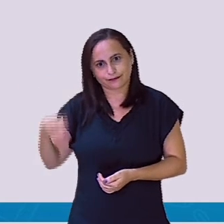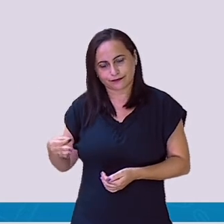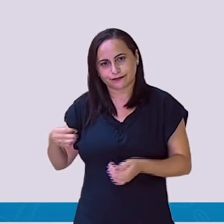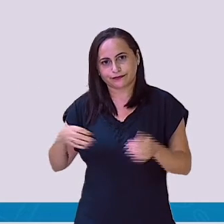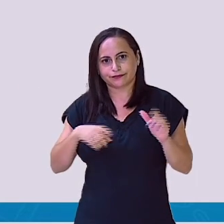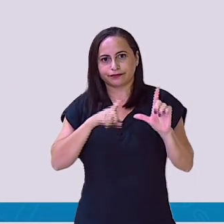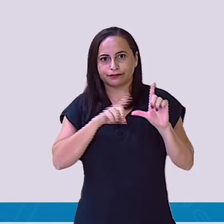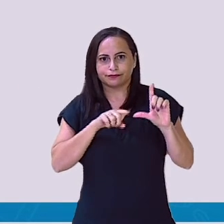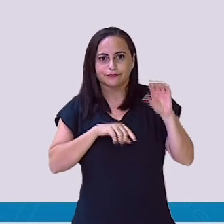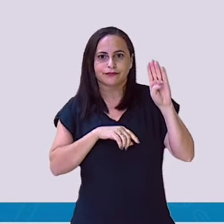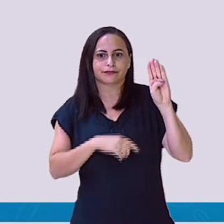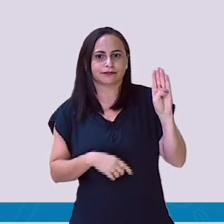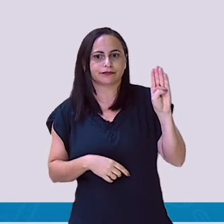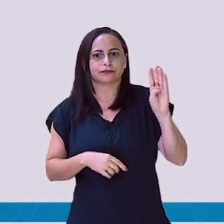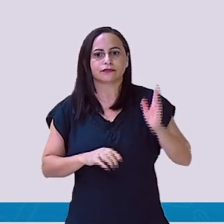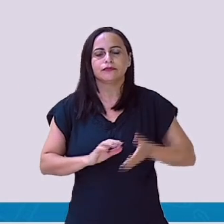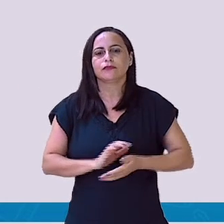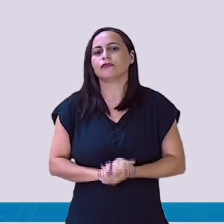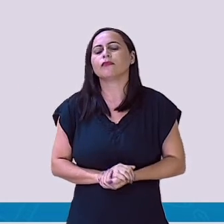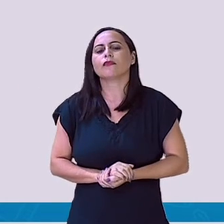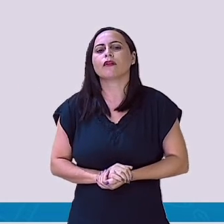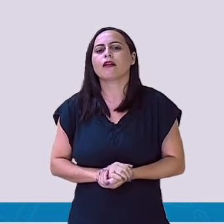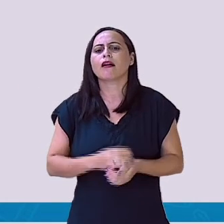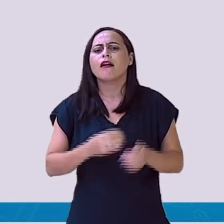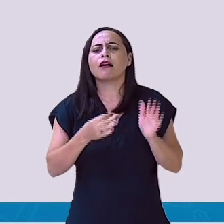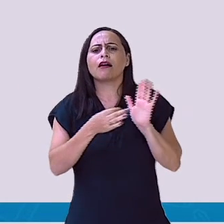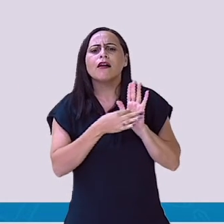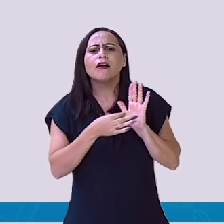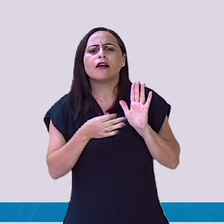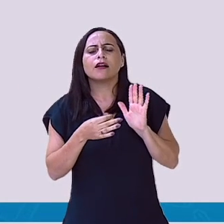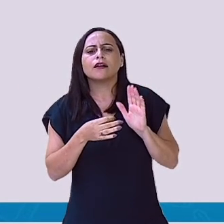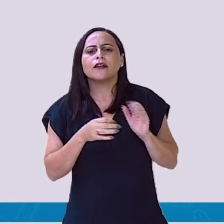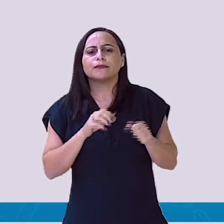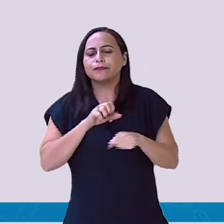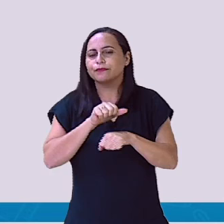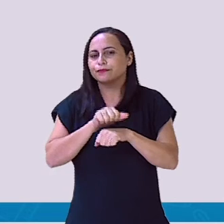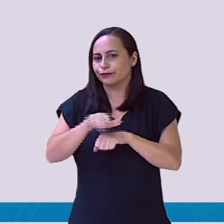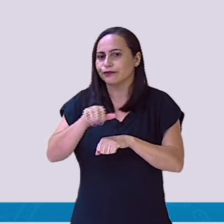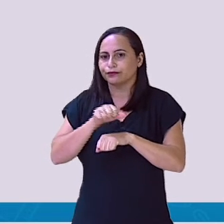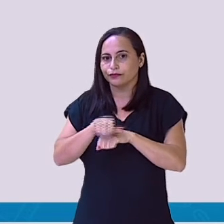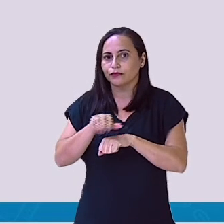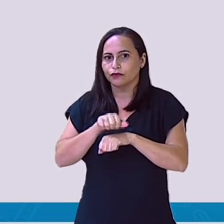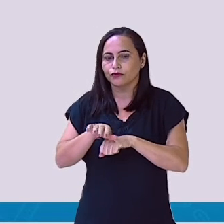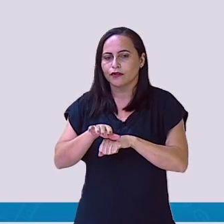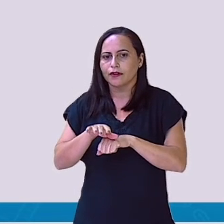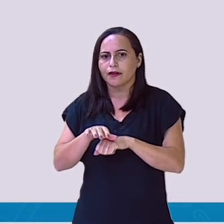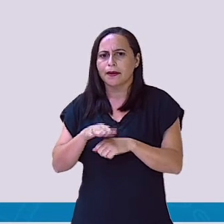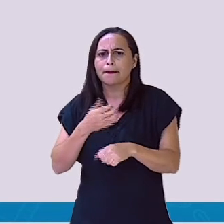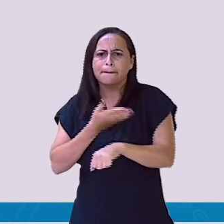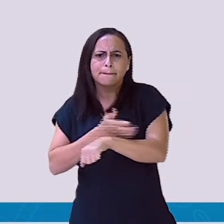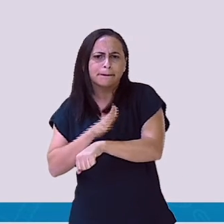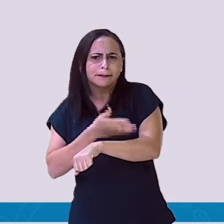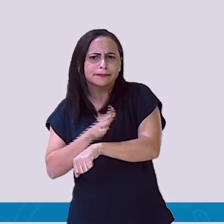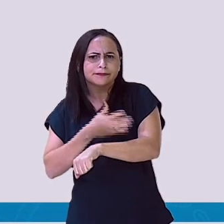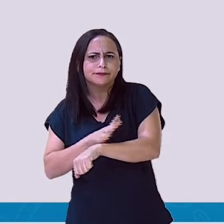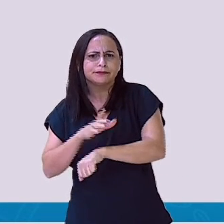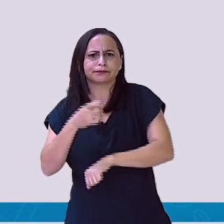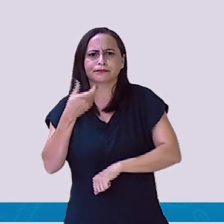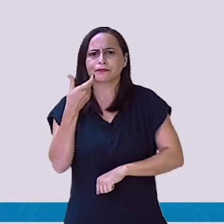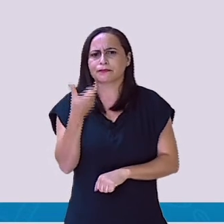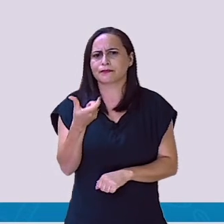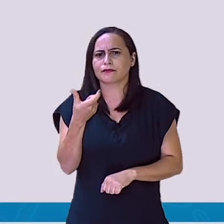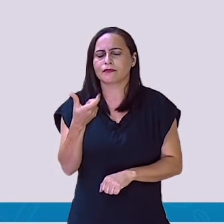letra B. Dicas para treinar palavras com encontro consonantal e dígrafo. Professor, eu já estudei, não